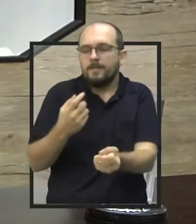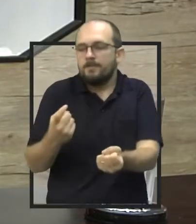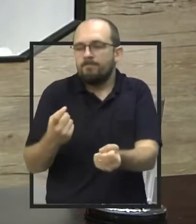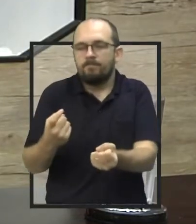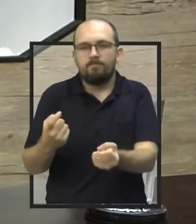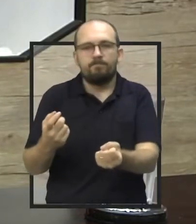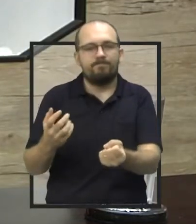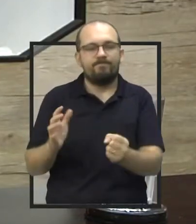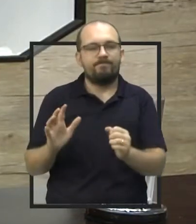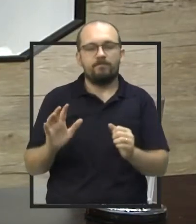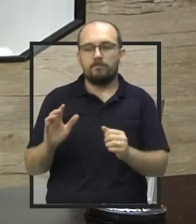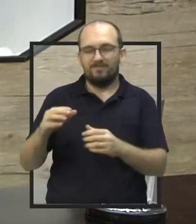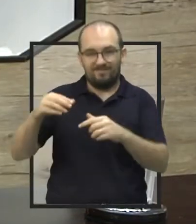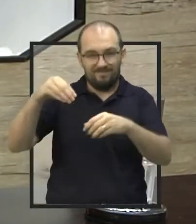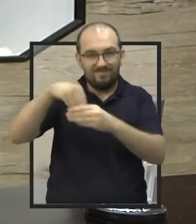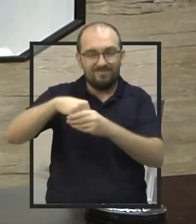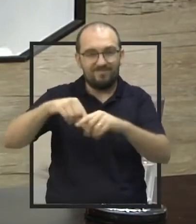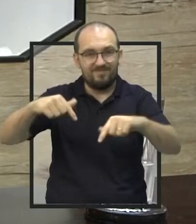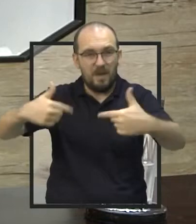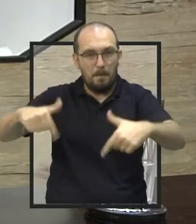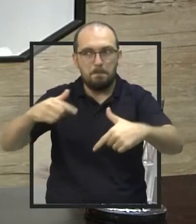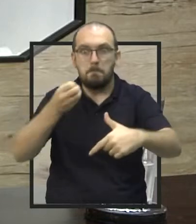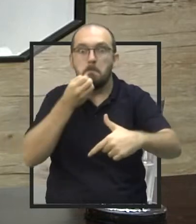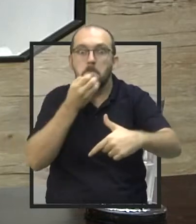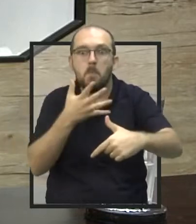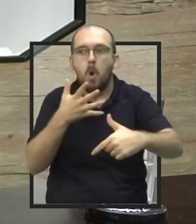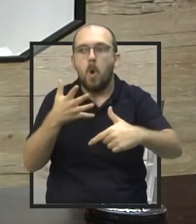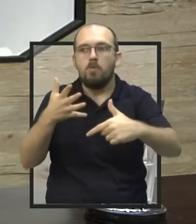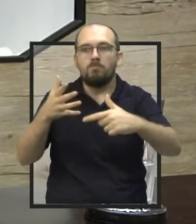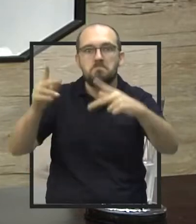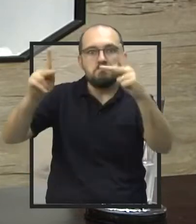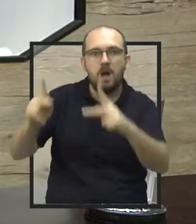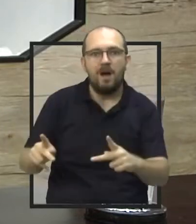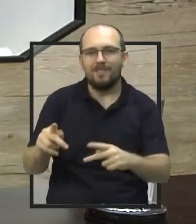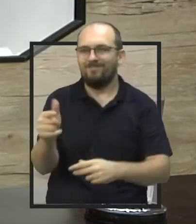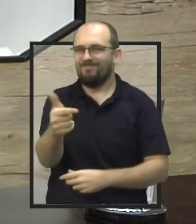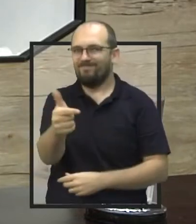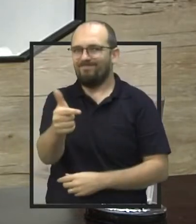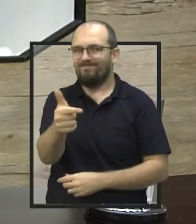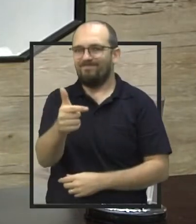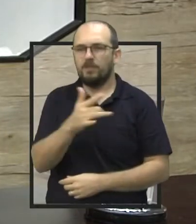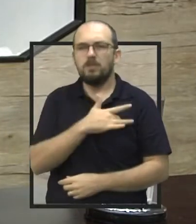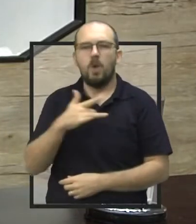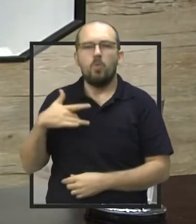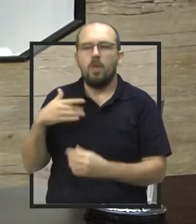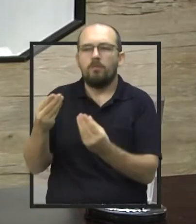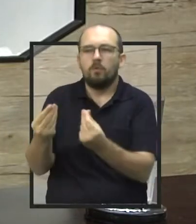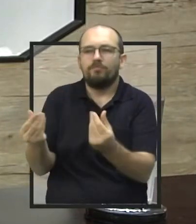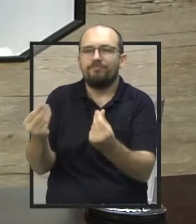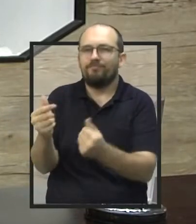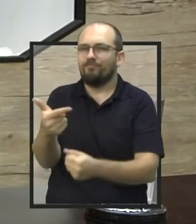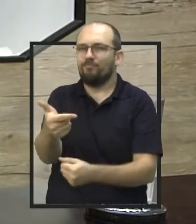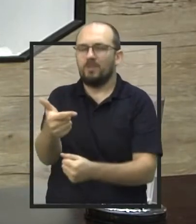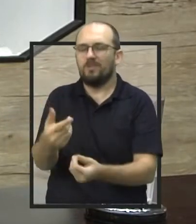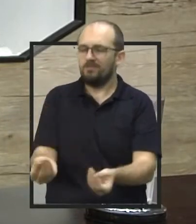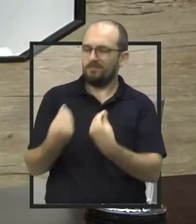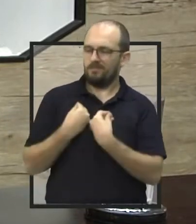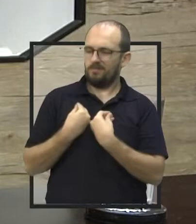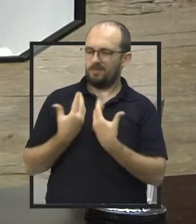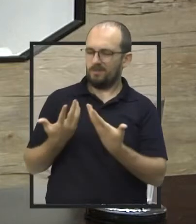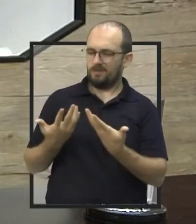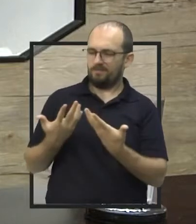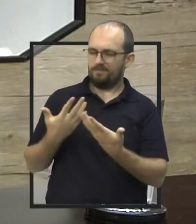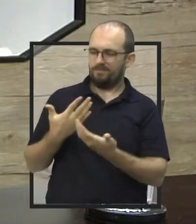nem sempre a gente tem que manter, acho que em todo o trabalho, né? Eu nunca tive outra profissão, mas a gente precisa manter uma